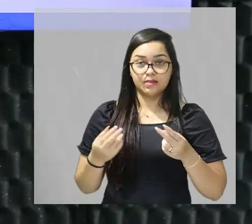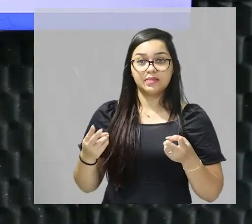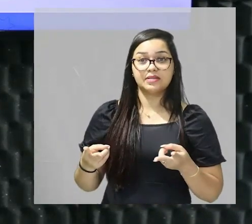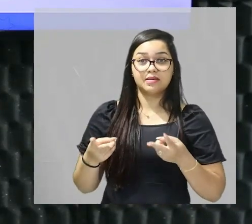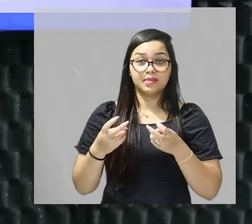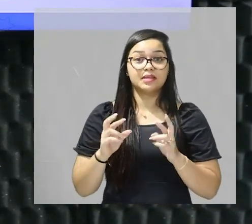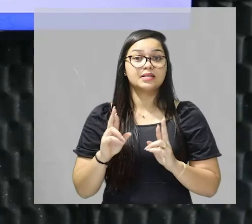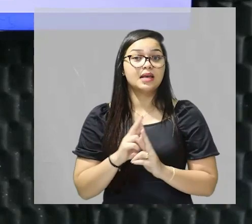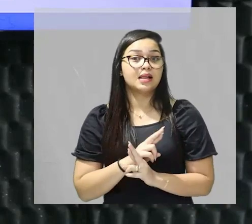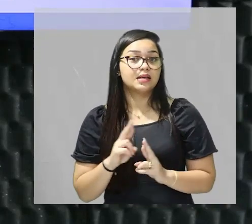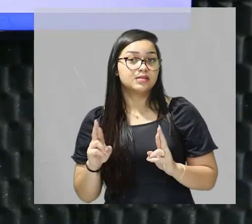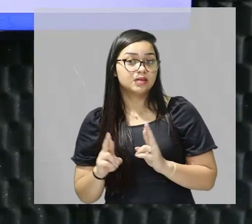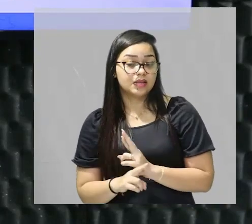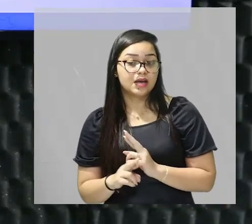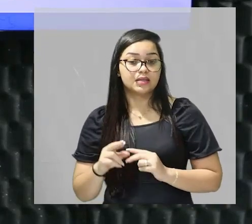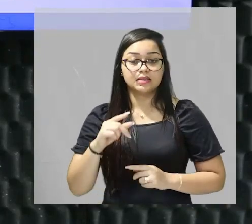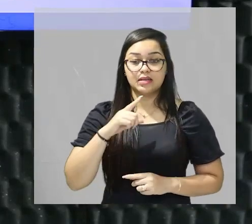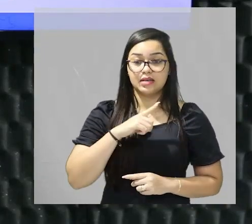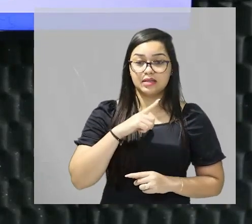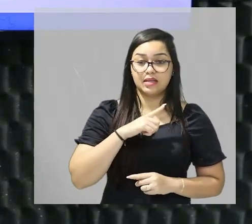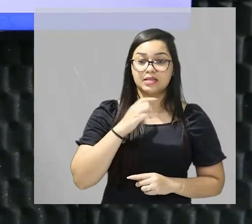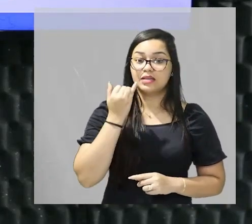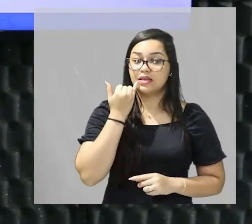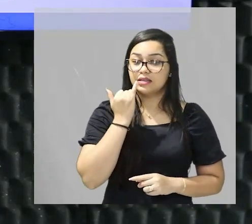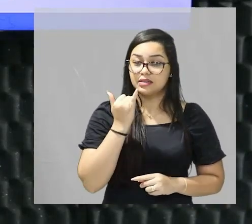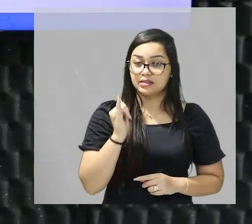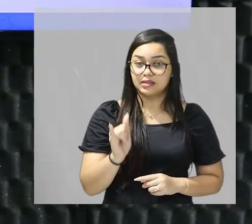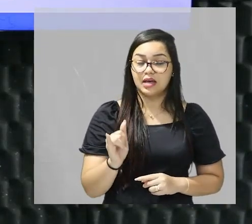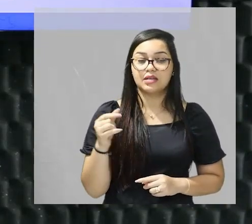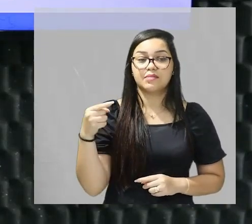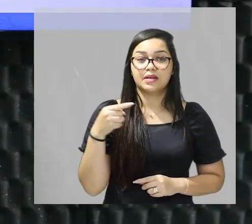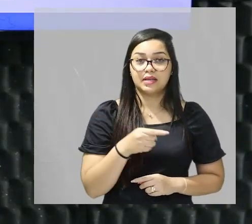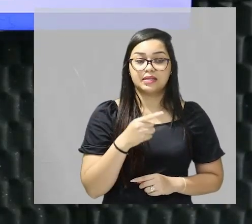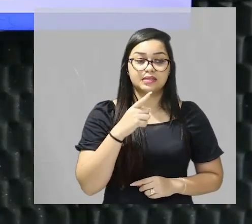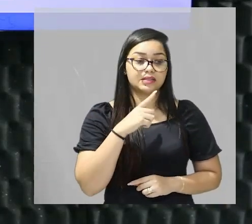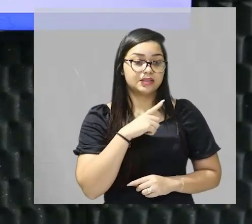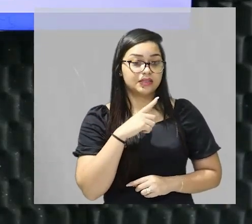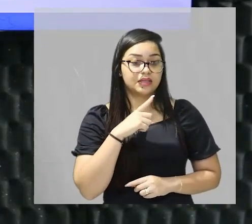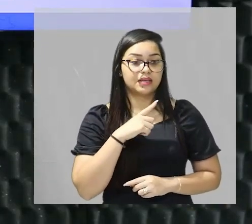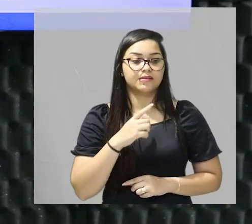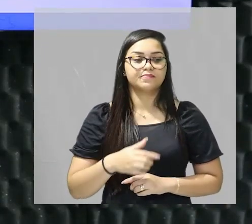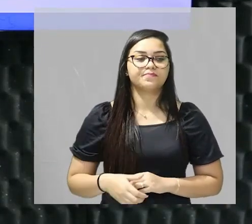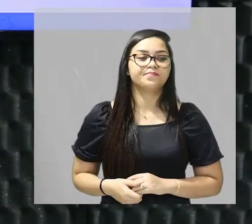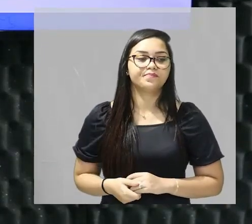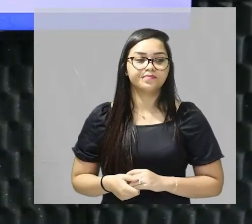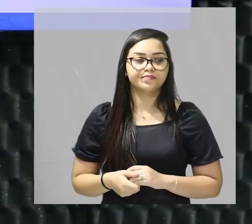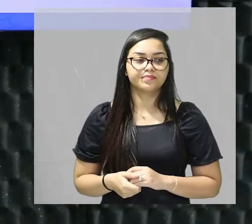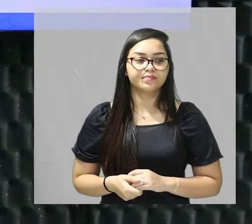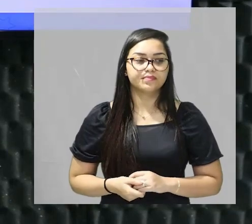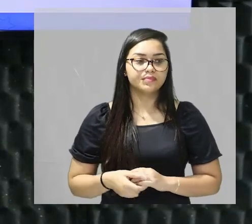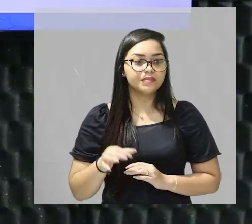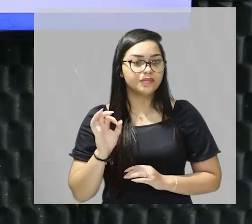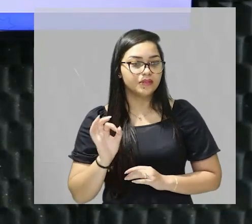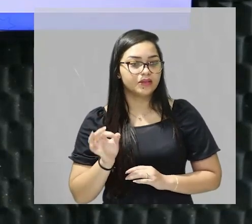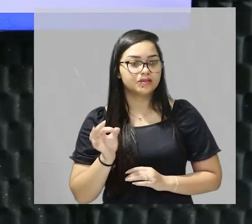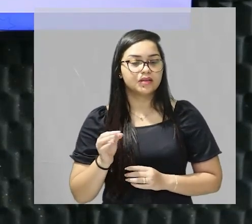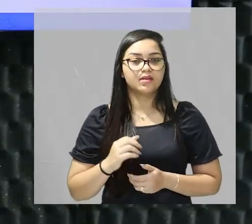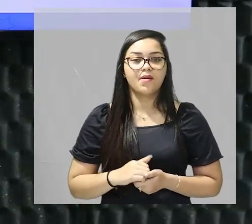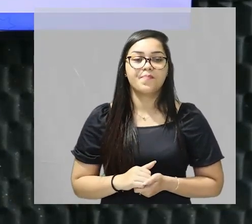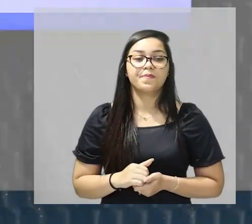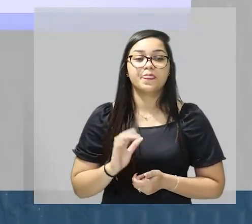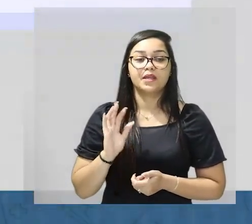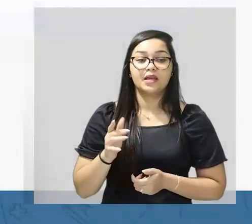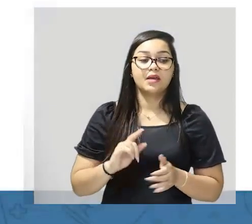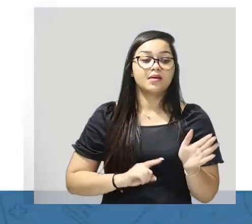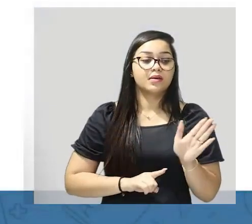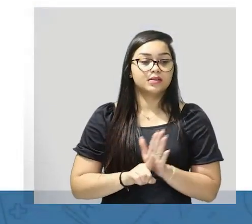relacionadas à condução de eletricidade para estas substâncias. Show? Comando